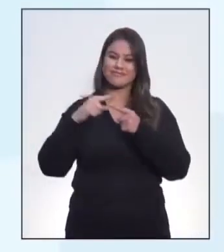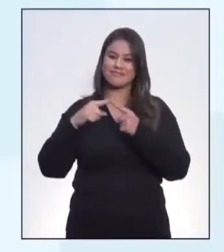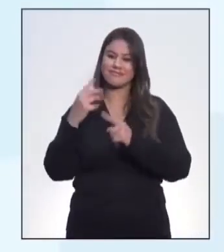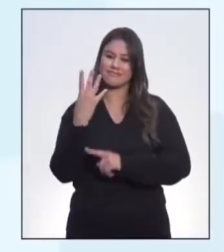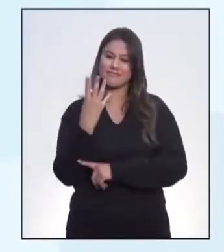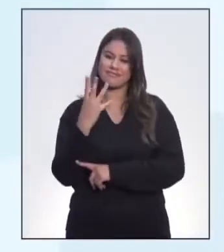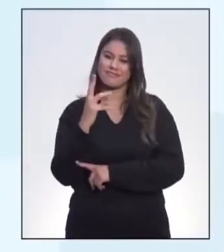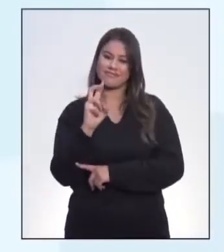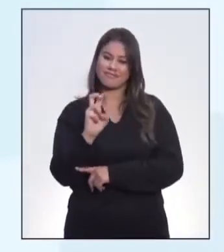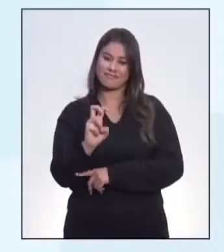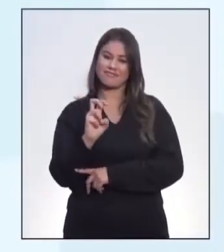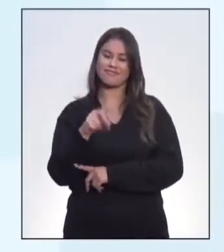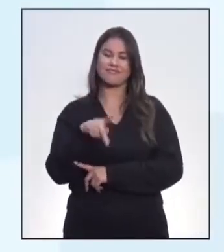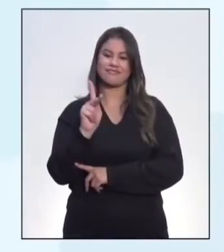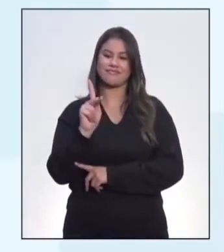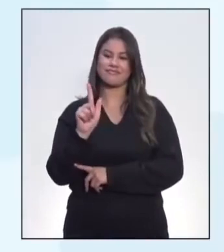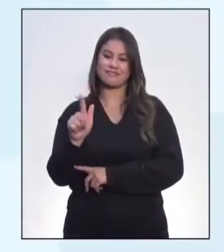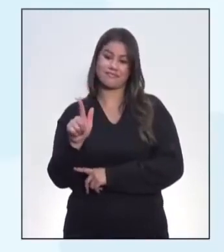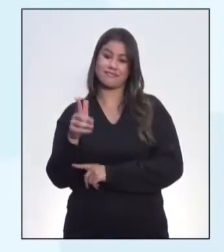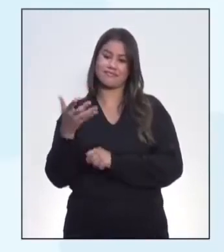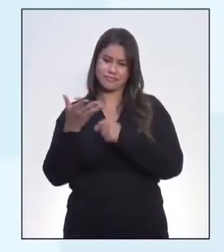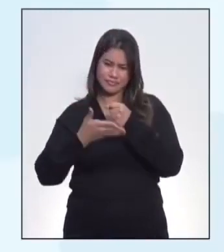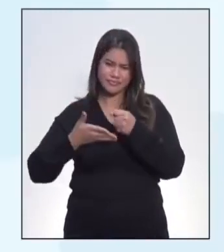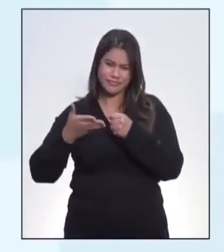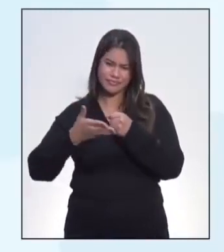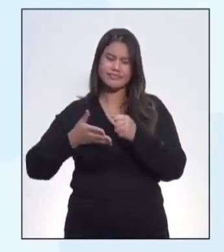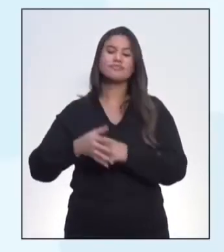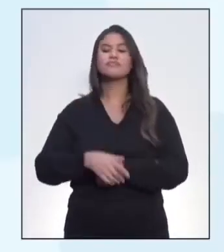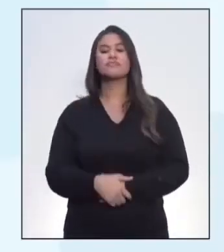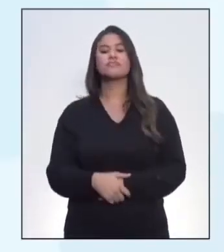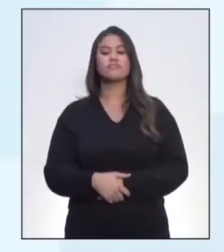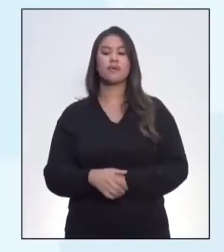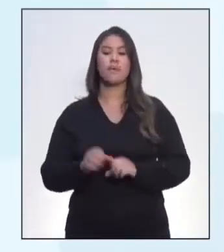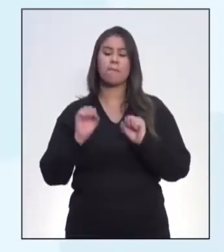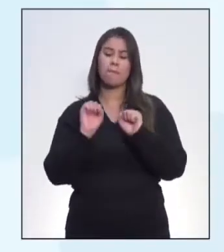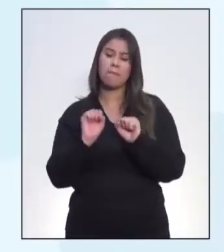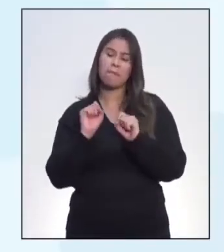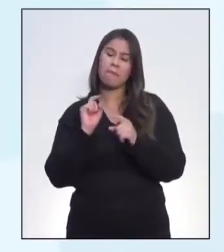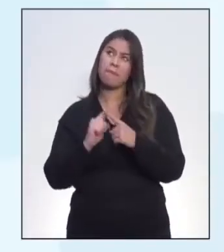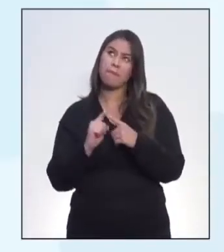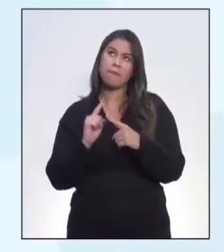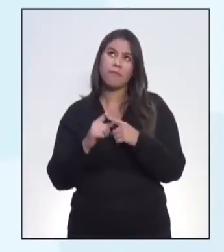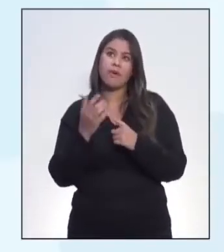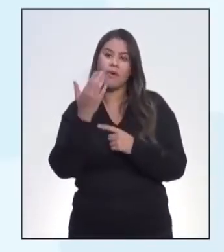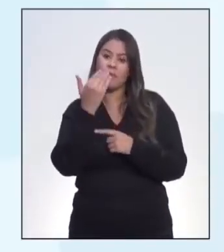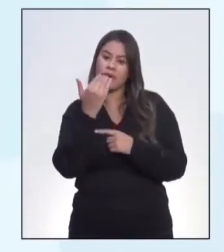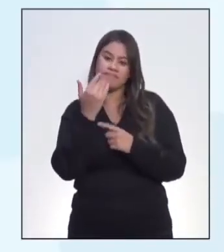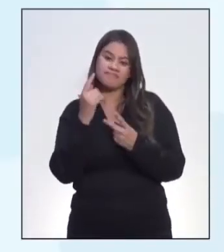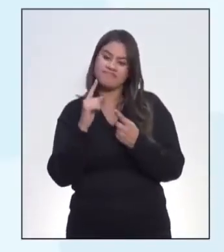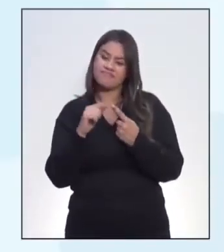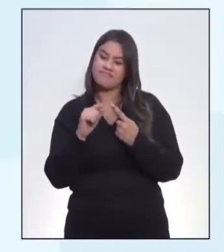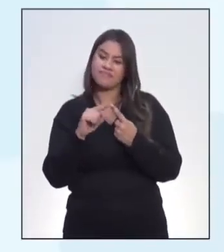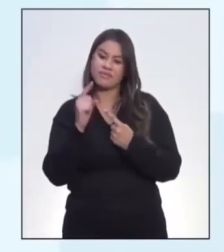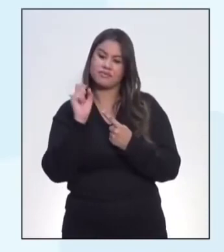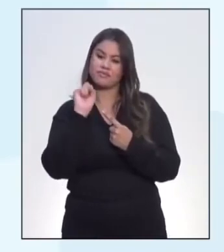em média. Um dos fatores realmente pode ser a questão do valor, né? O valor do preço. A gente